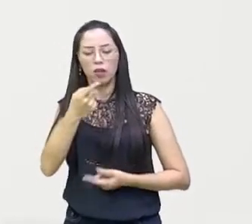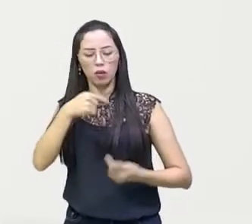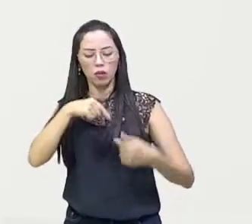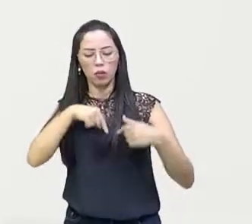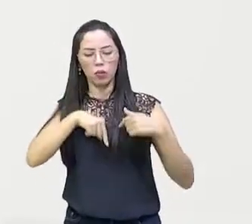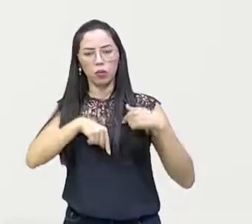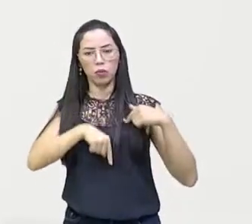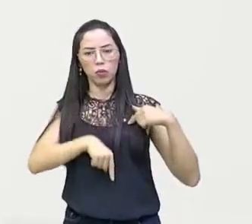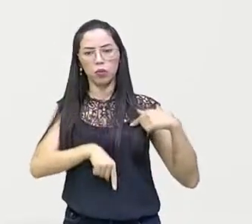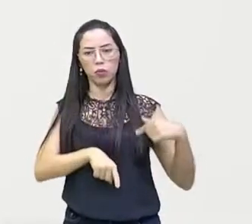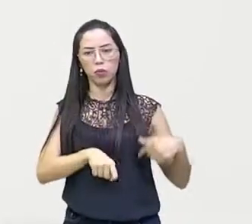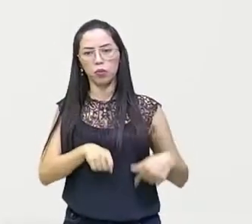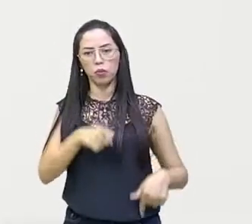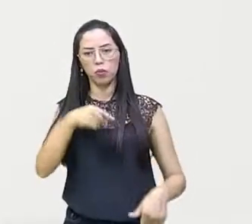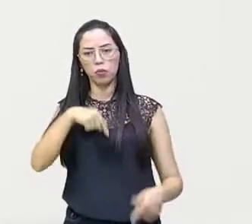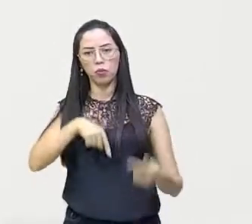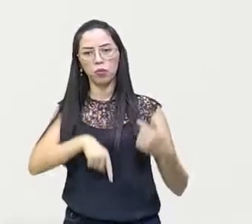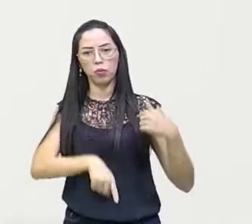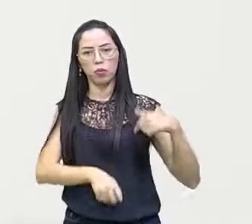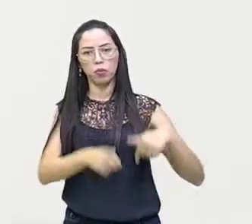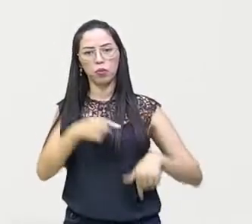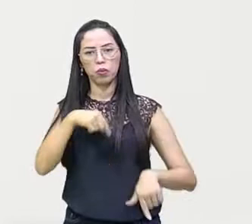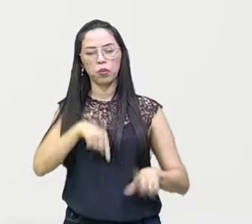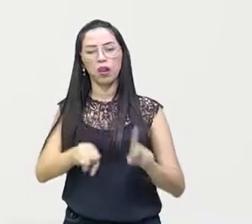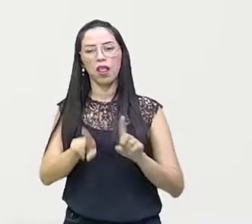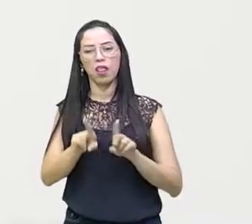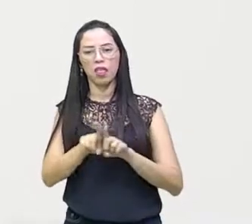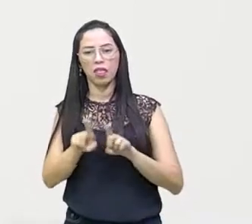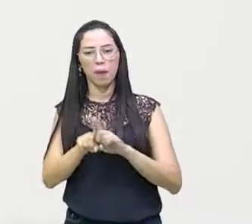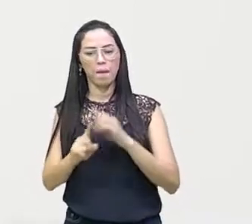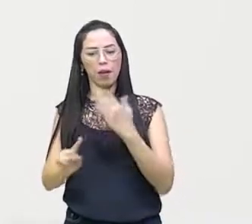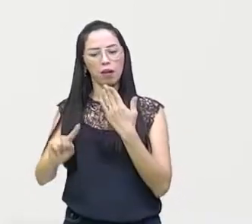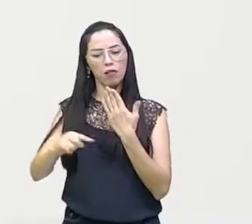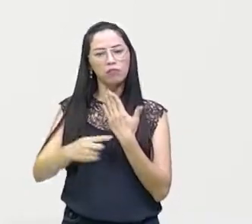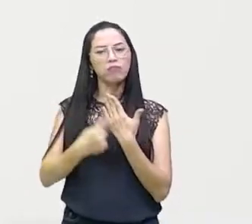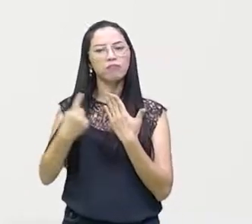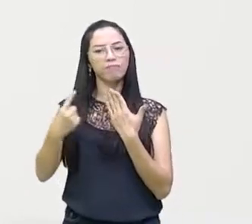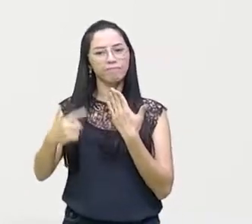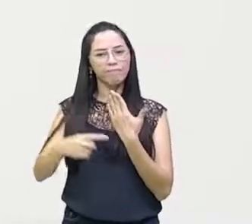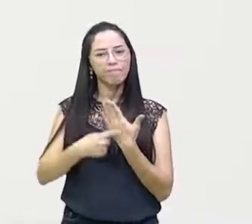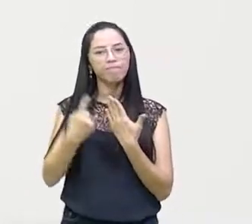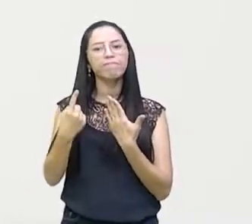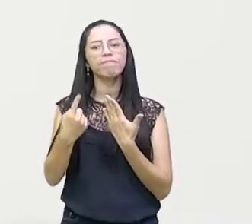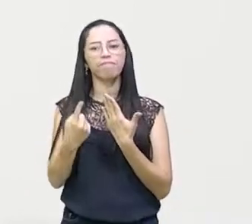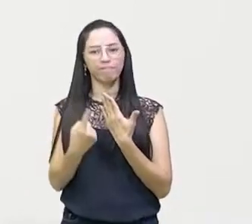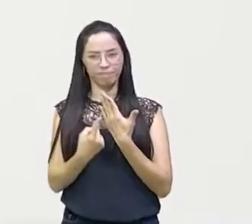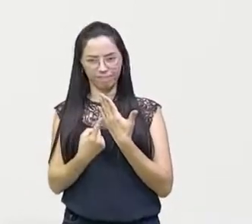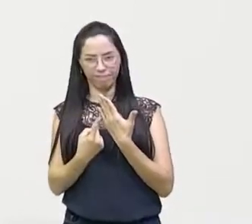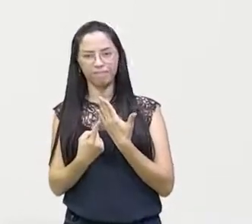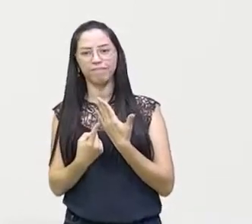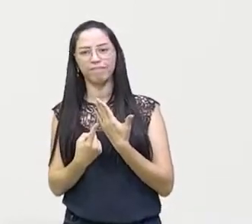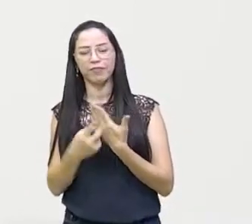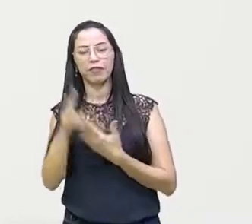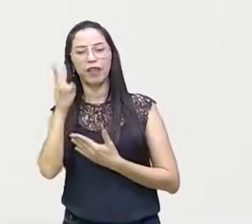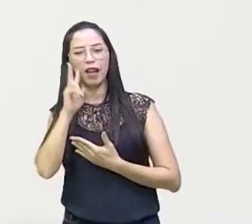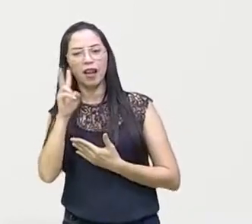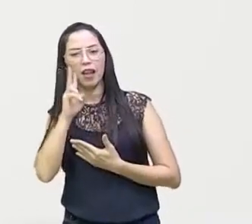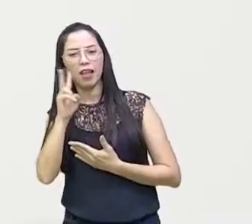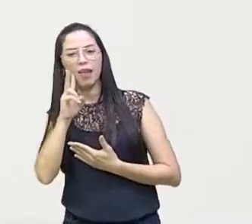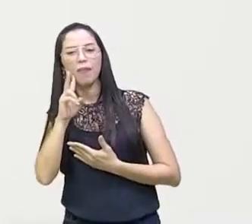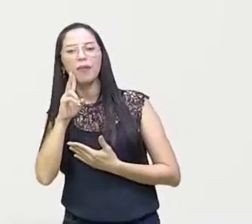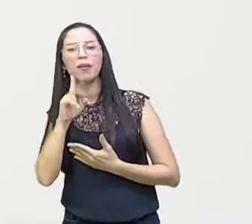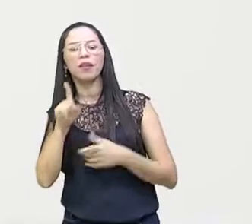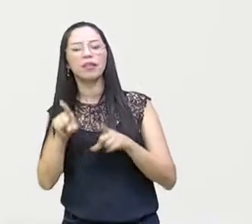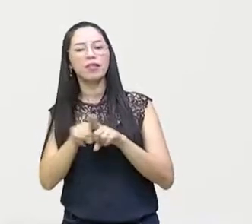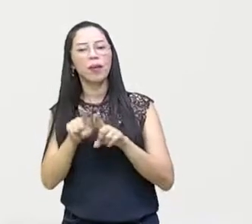nutrientes, além de defender o organismo e controlar a temperatura do corpo. O sangue ele é muito importante porque ele